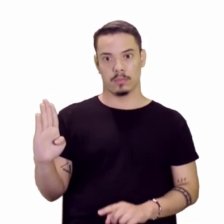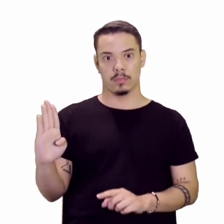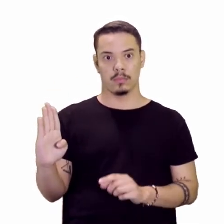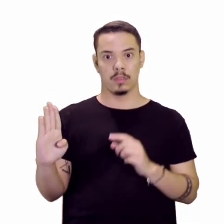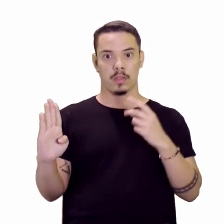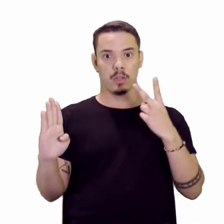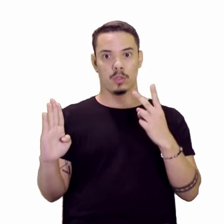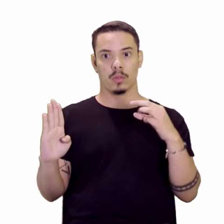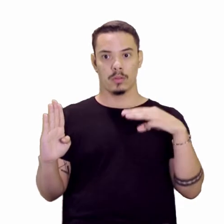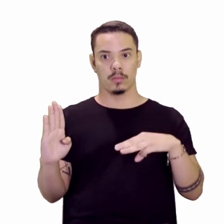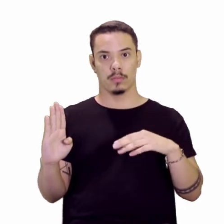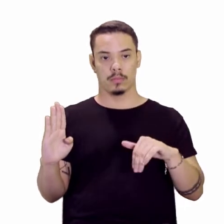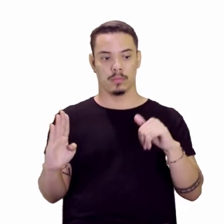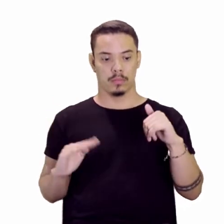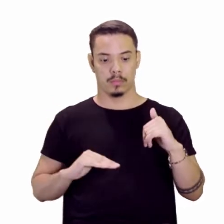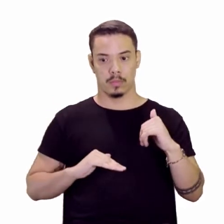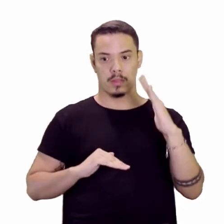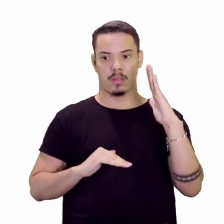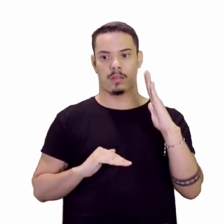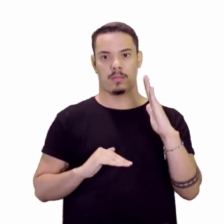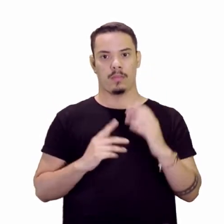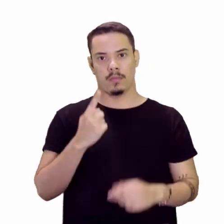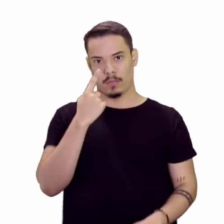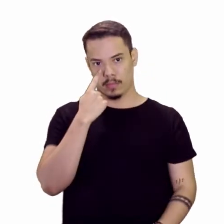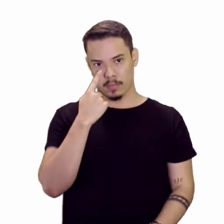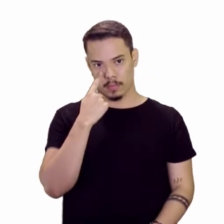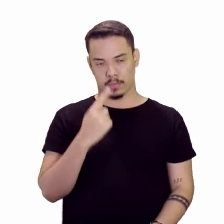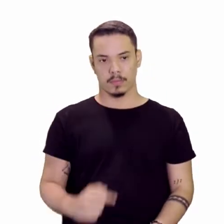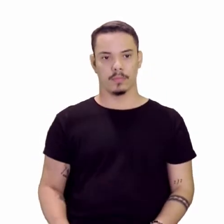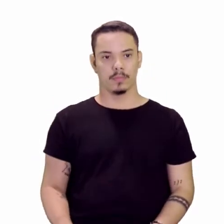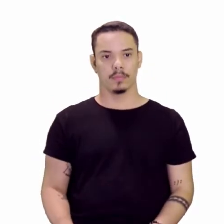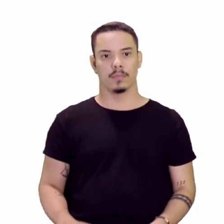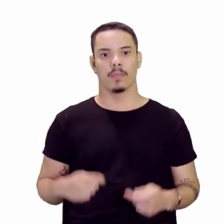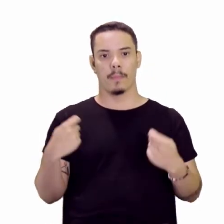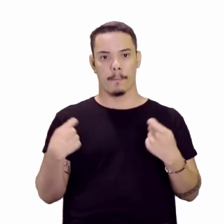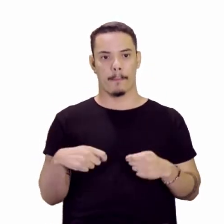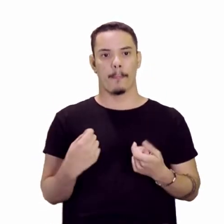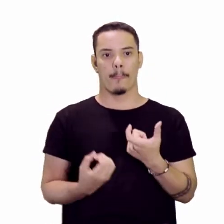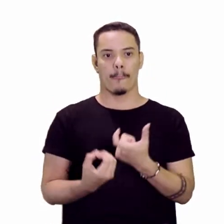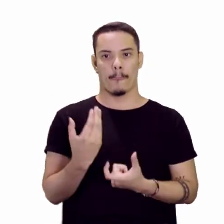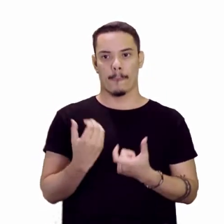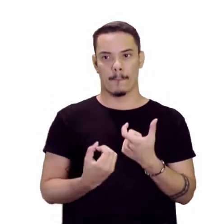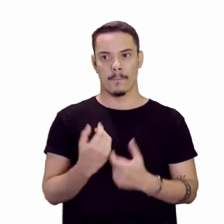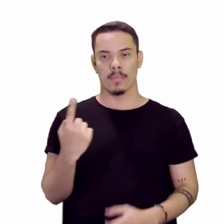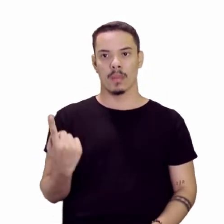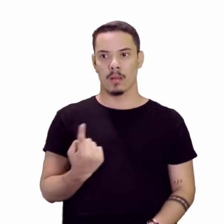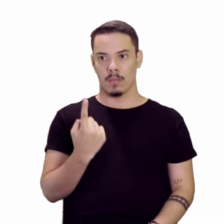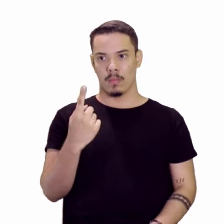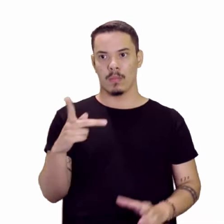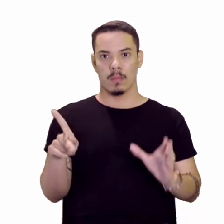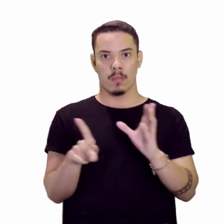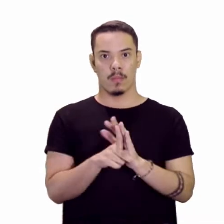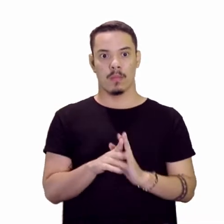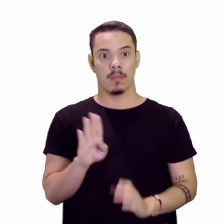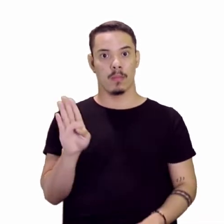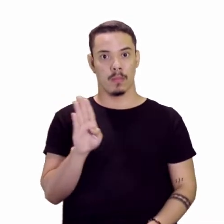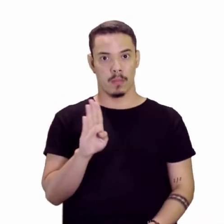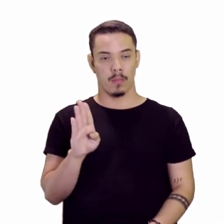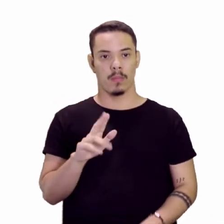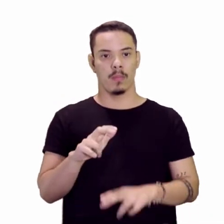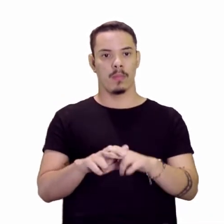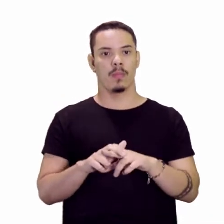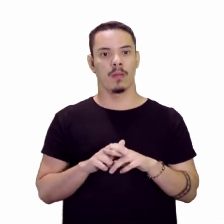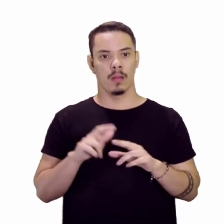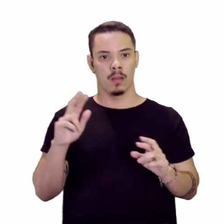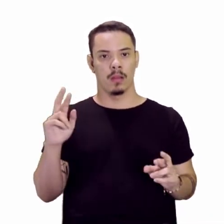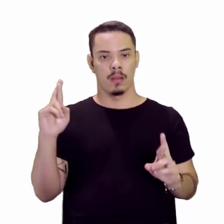2 metros acima do solo. Vamos ver agora. Aí a gente vai precisar... Na altura de B. Exatamente. Como o ponto de